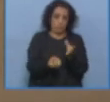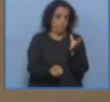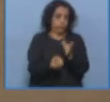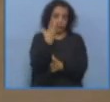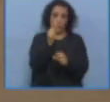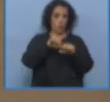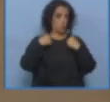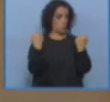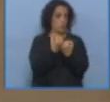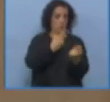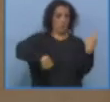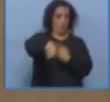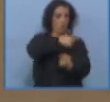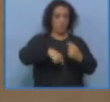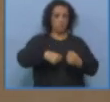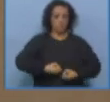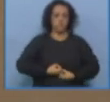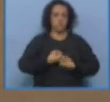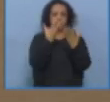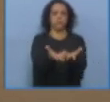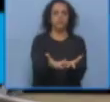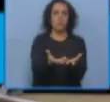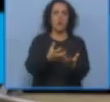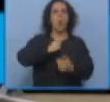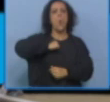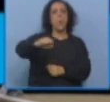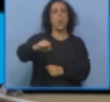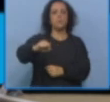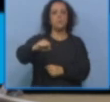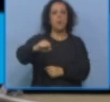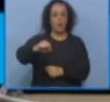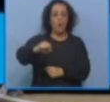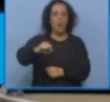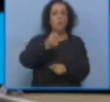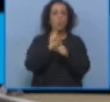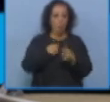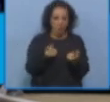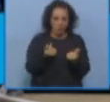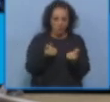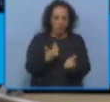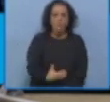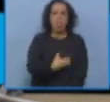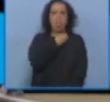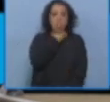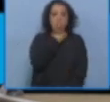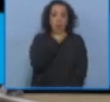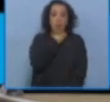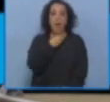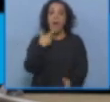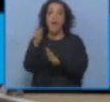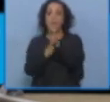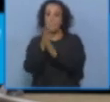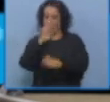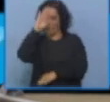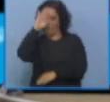na sociedade contra aquilo que é uma perda do poder de compra, a que se juntam dois extremismos, ou seja, por um lado,